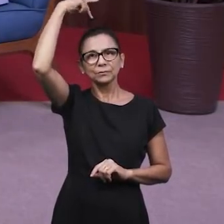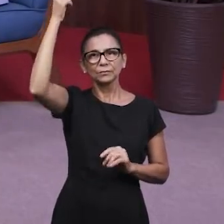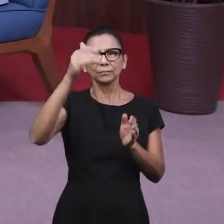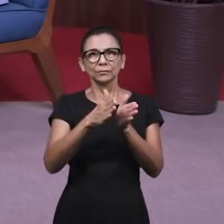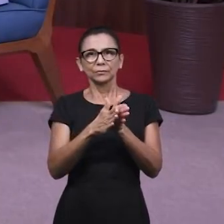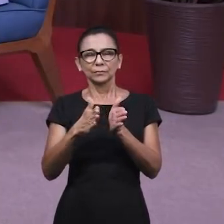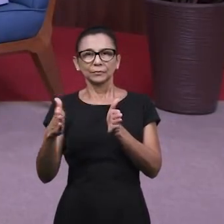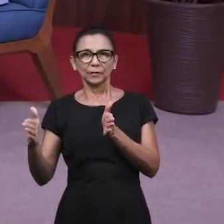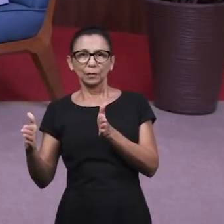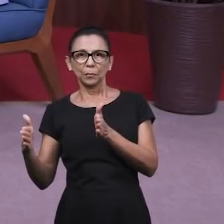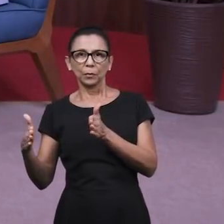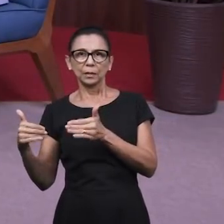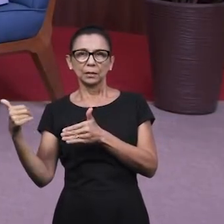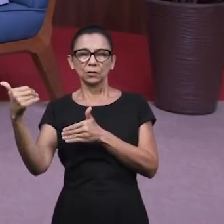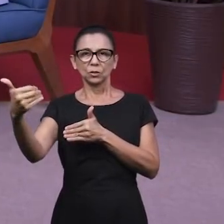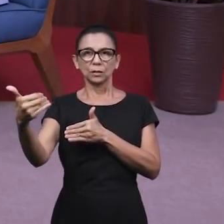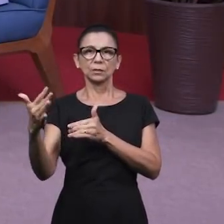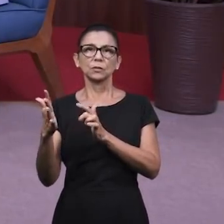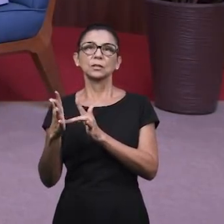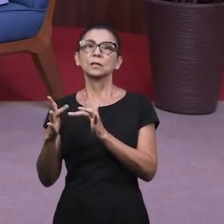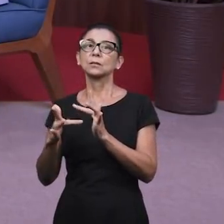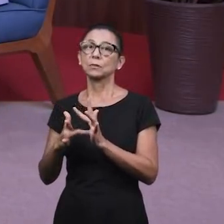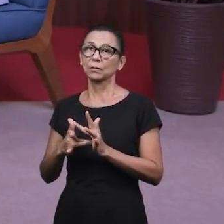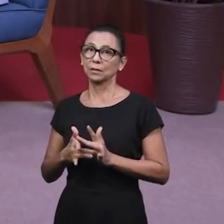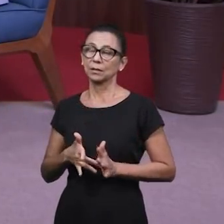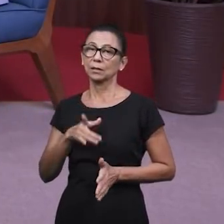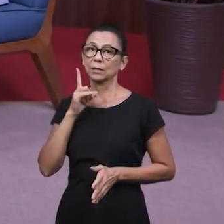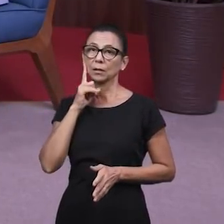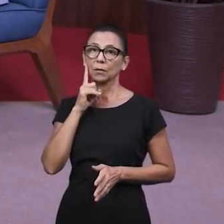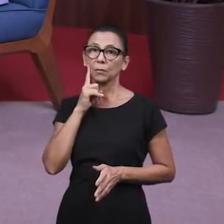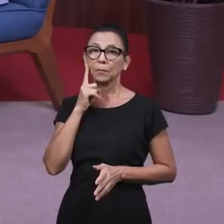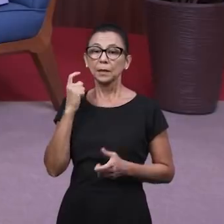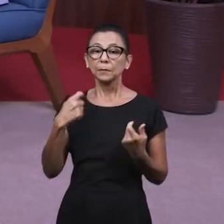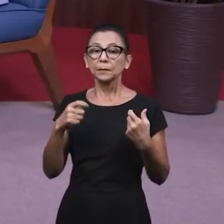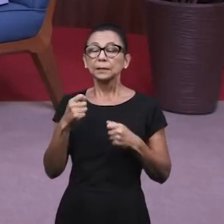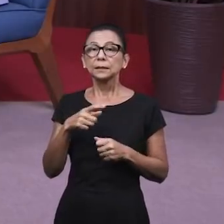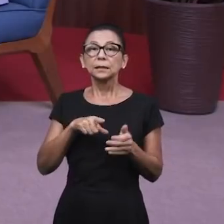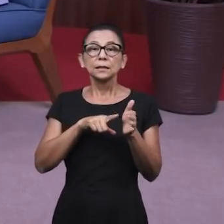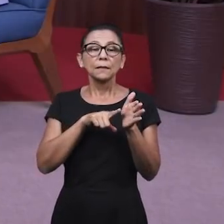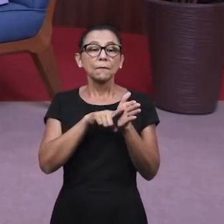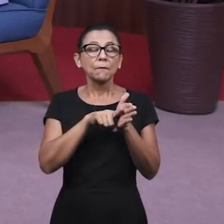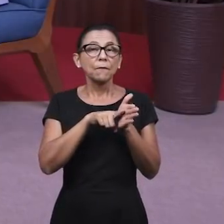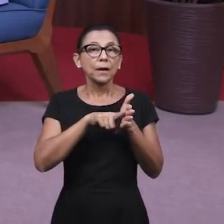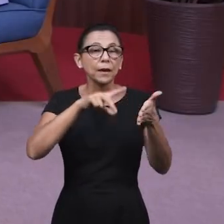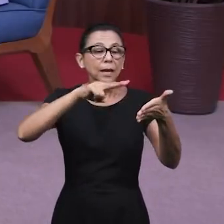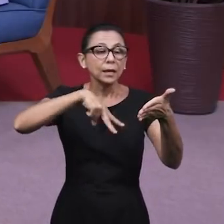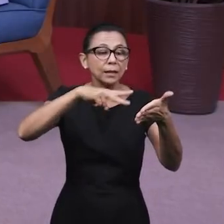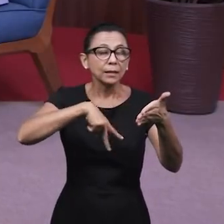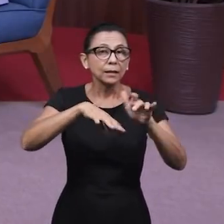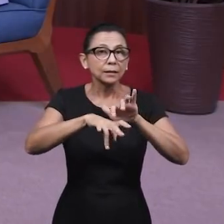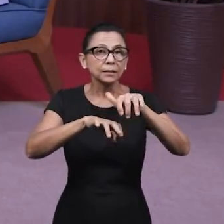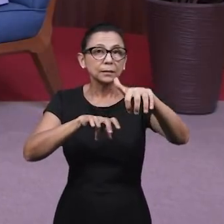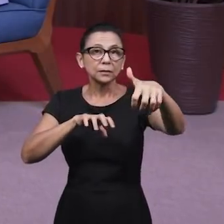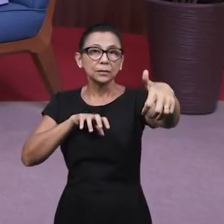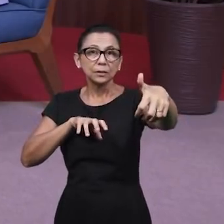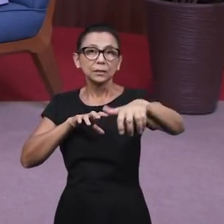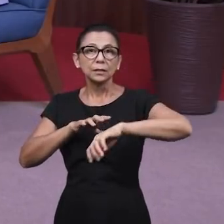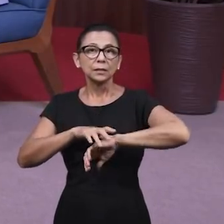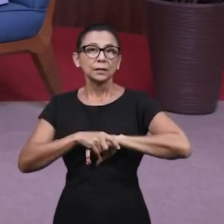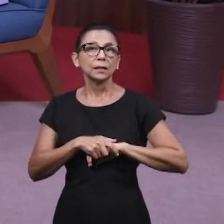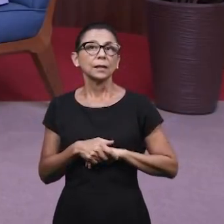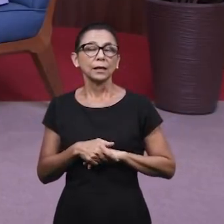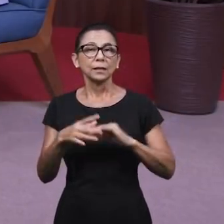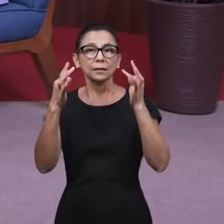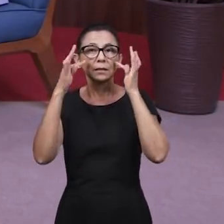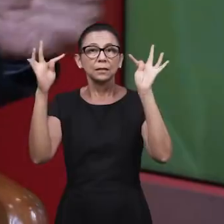Velho Testamento, porque vós cuidais ter nelas a vida eterna, e são elas que de mim testificam. Né?